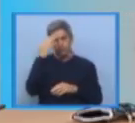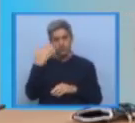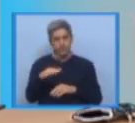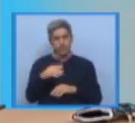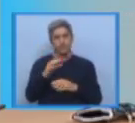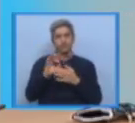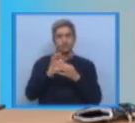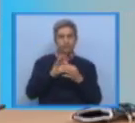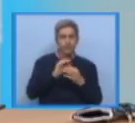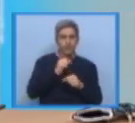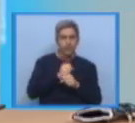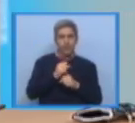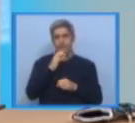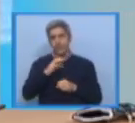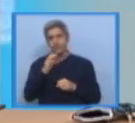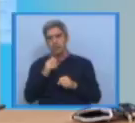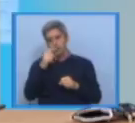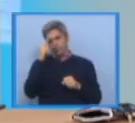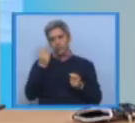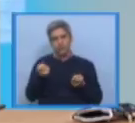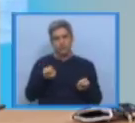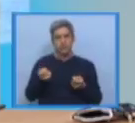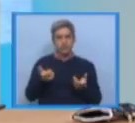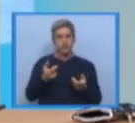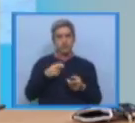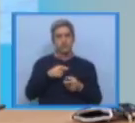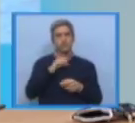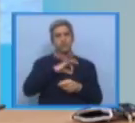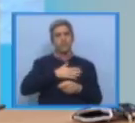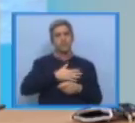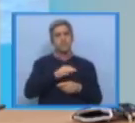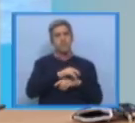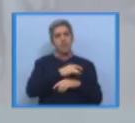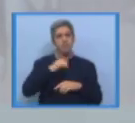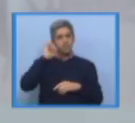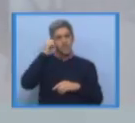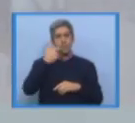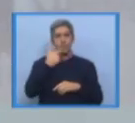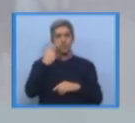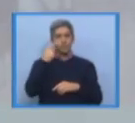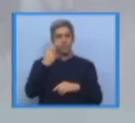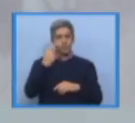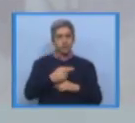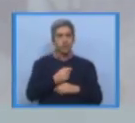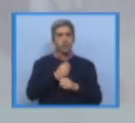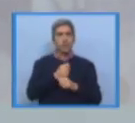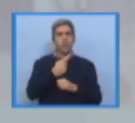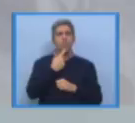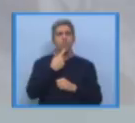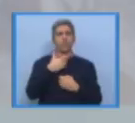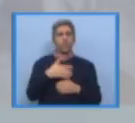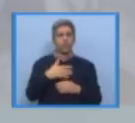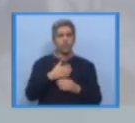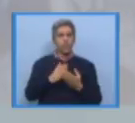difícil conciliar trabalho e família e esta profissão é particularmente afetada. E com um trabalho excessivo e uma